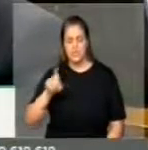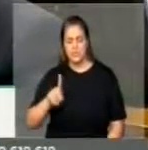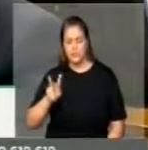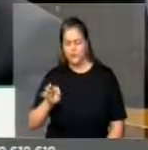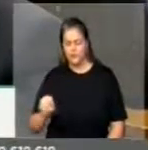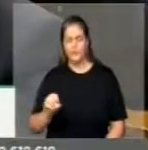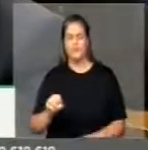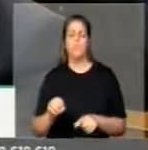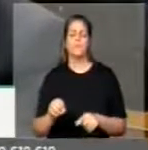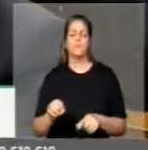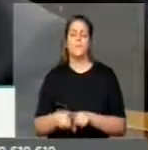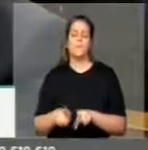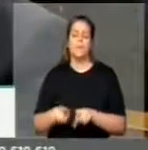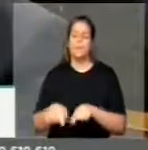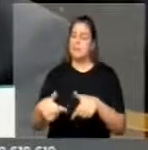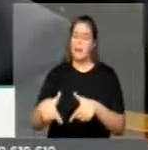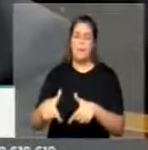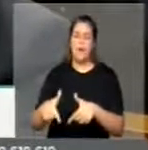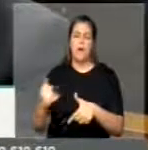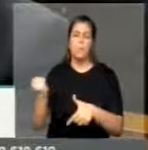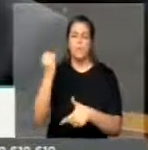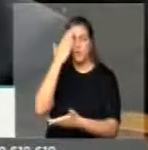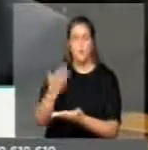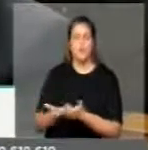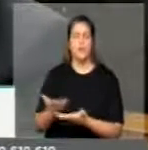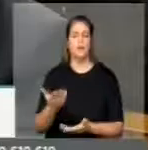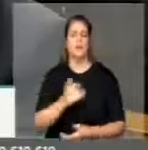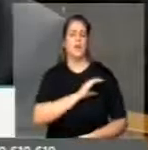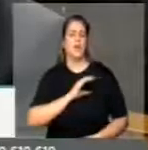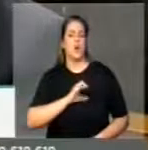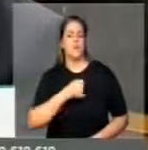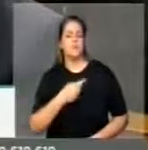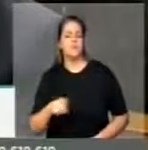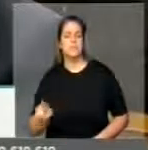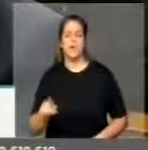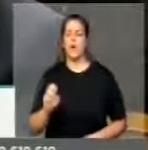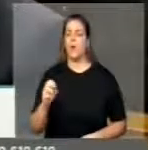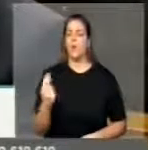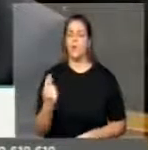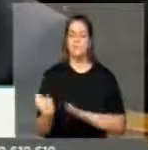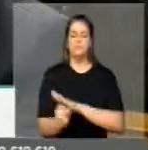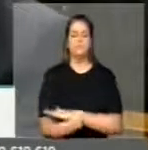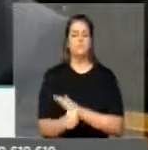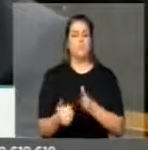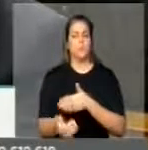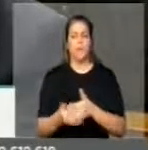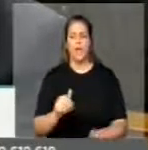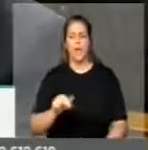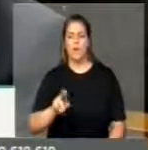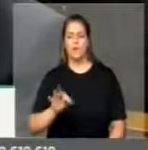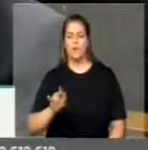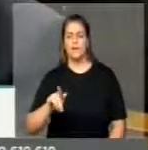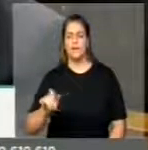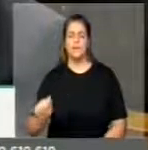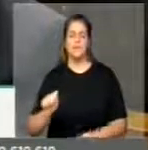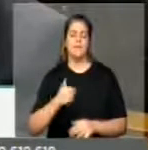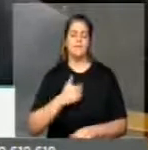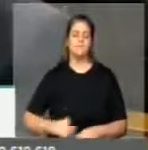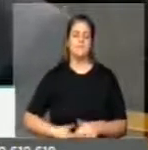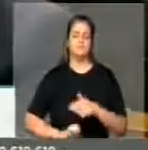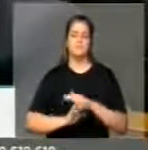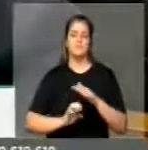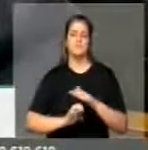também as funções de confiança, cargos de comissão, cargos de emprego de livre nomeação, autarquias, fundações, empresas públicas,